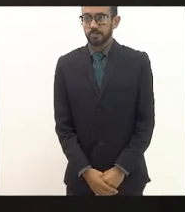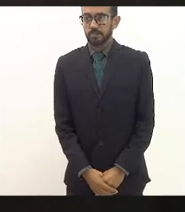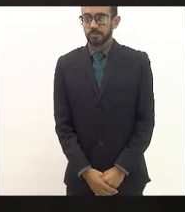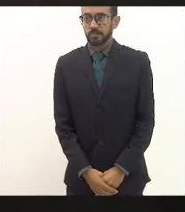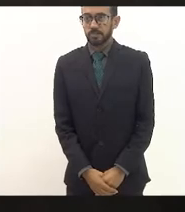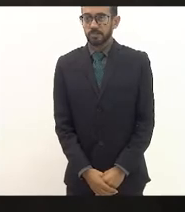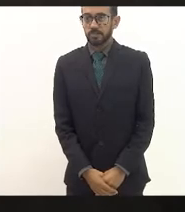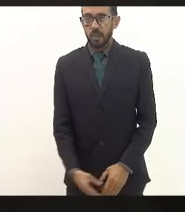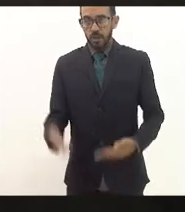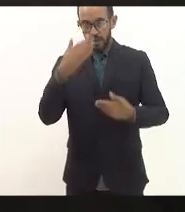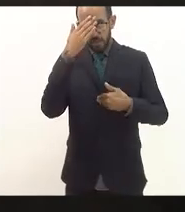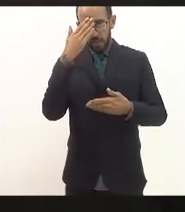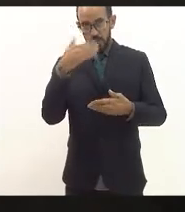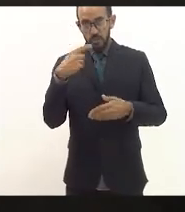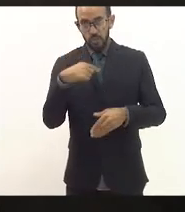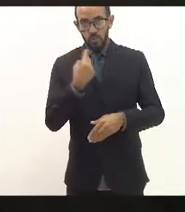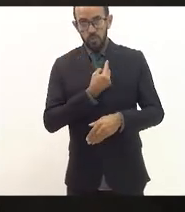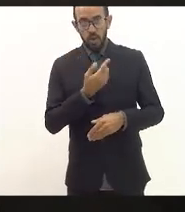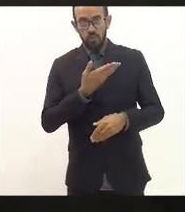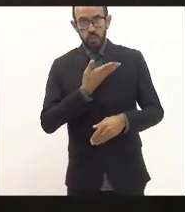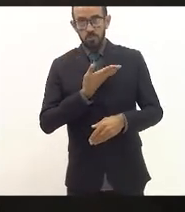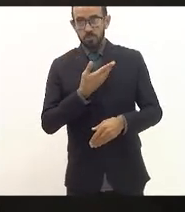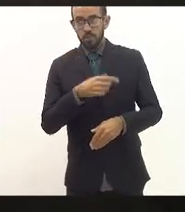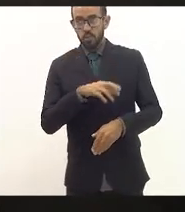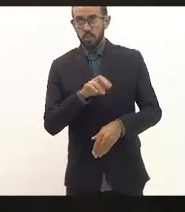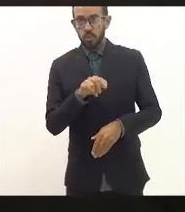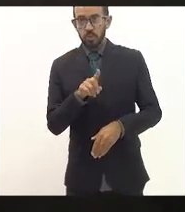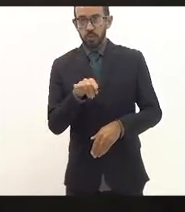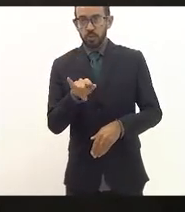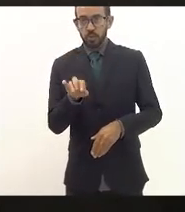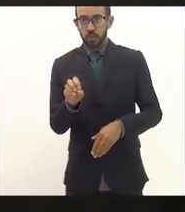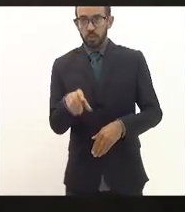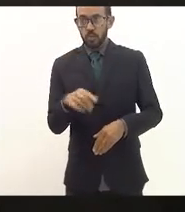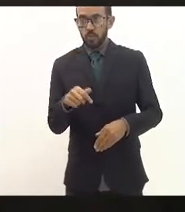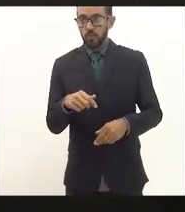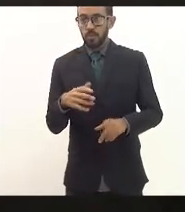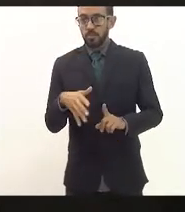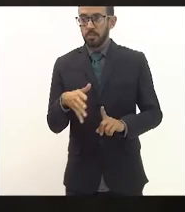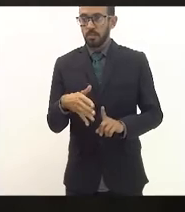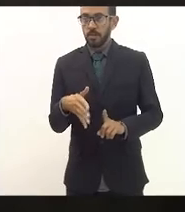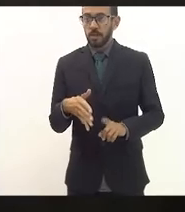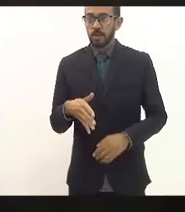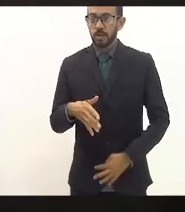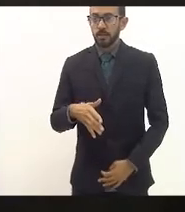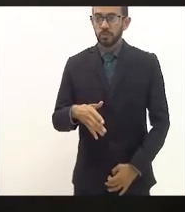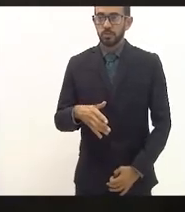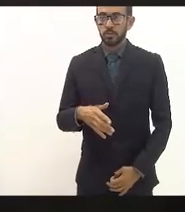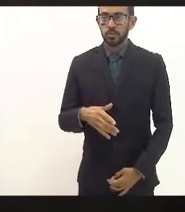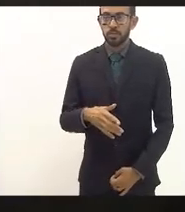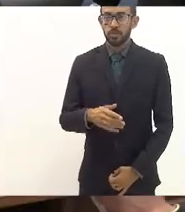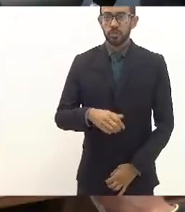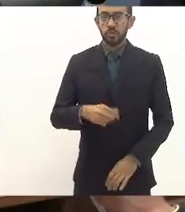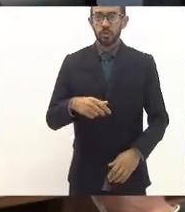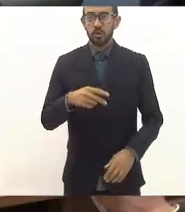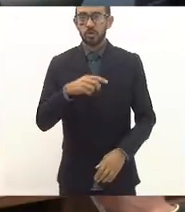Agradecendo ao nosso queridíssimo companheiro Rodrigo Neves, passa a palavra ao deputado Paulo